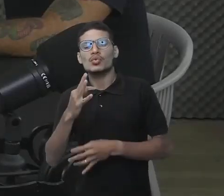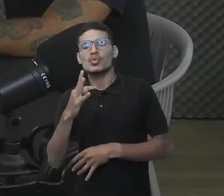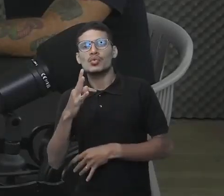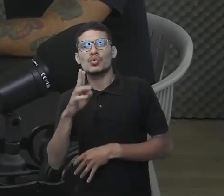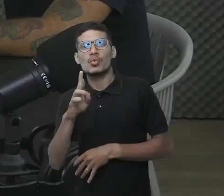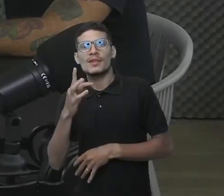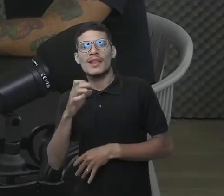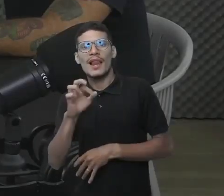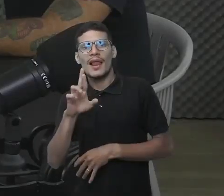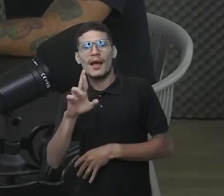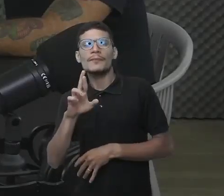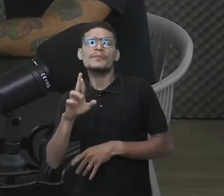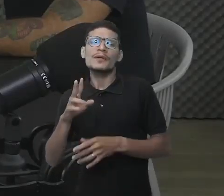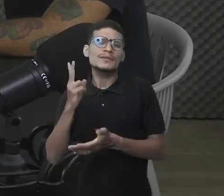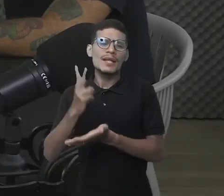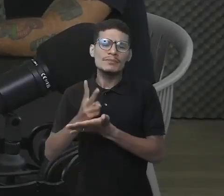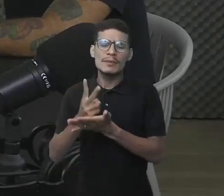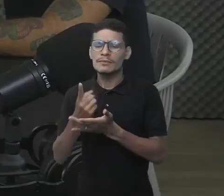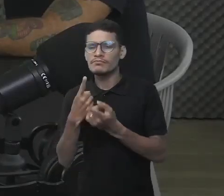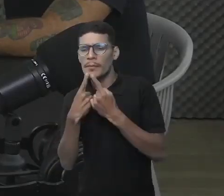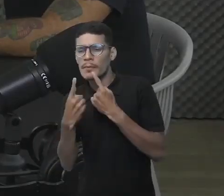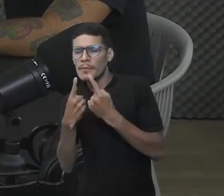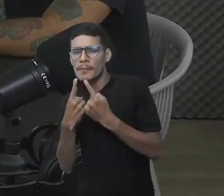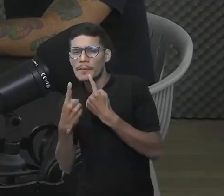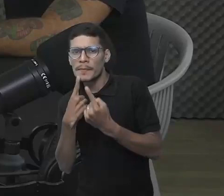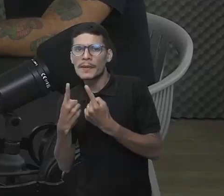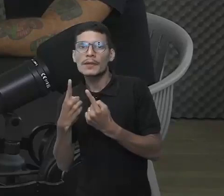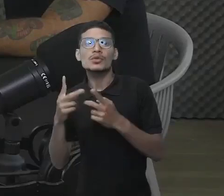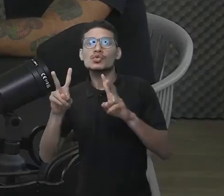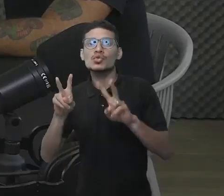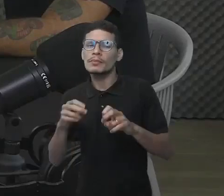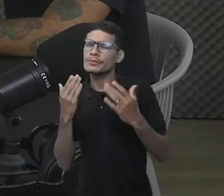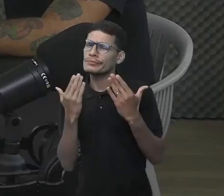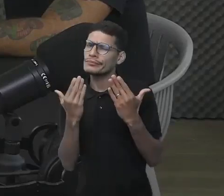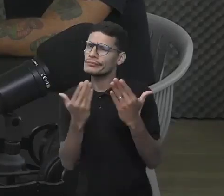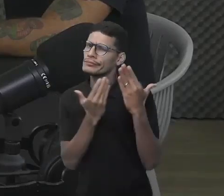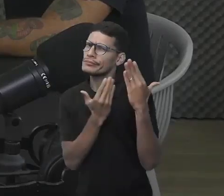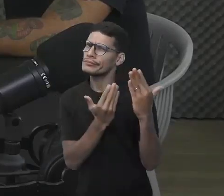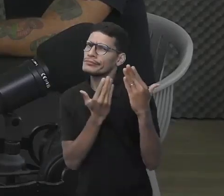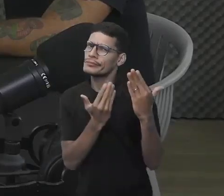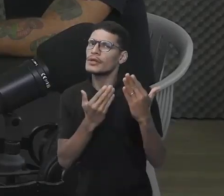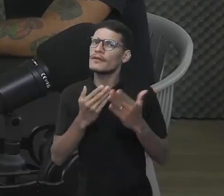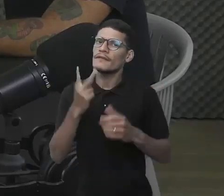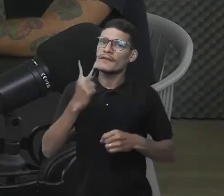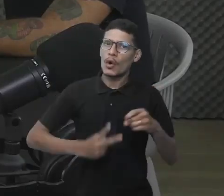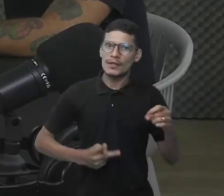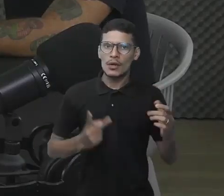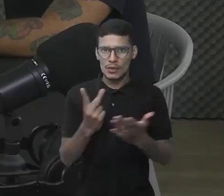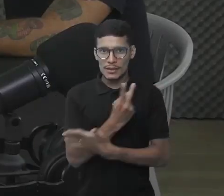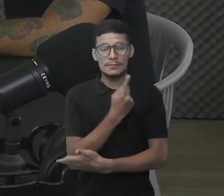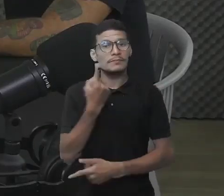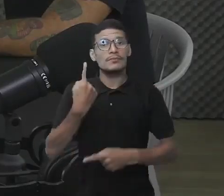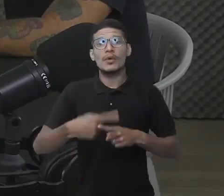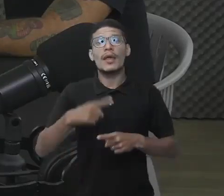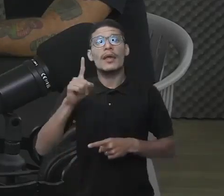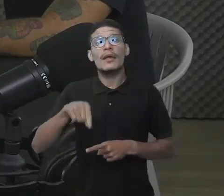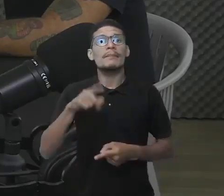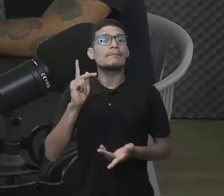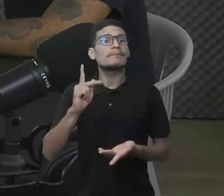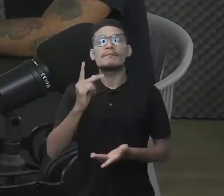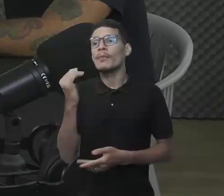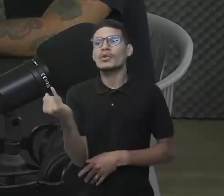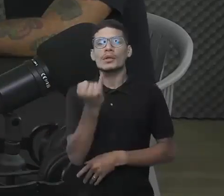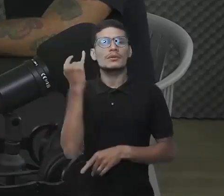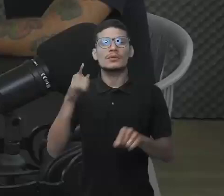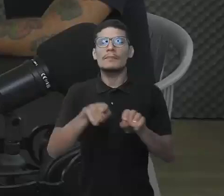essa abertura e estar sempre dialogando sobre essas suspeitas de violência, porque é muito importante também. Outra coisa